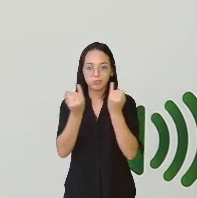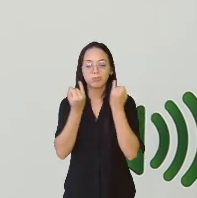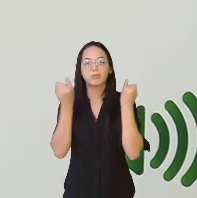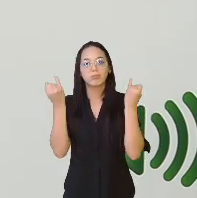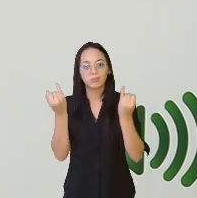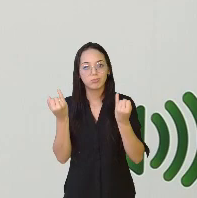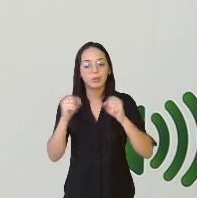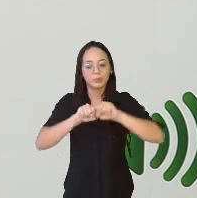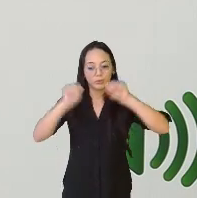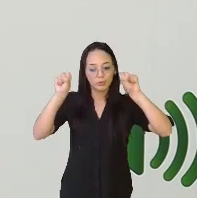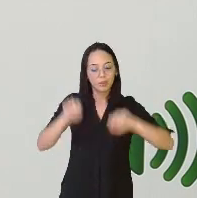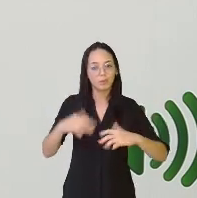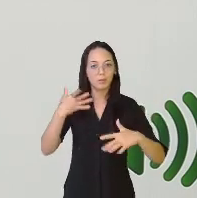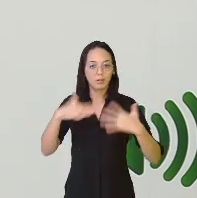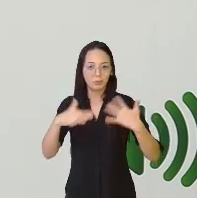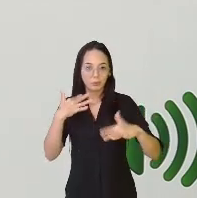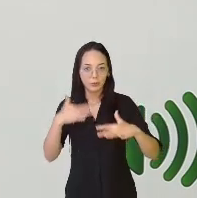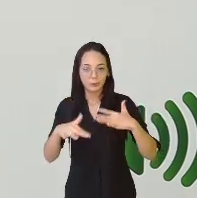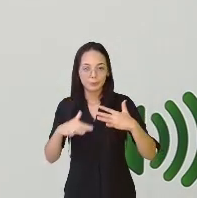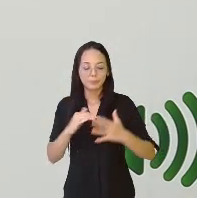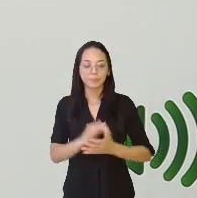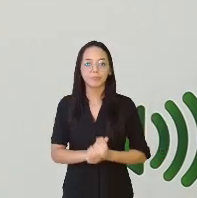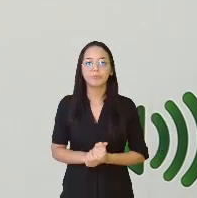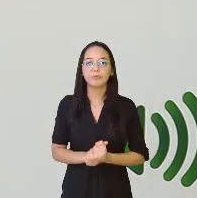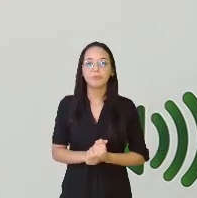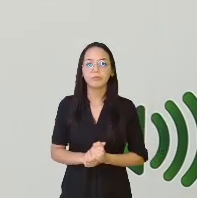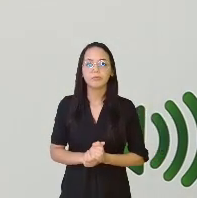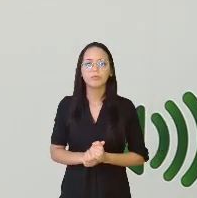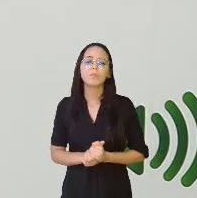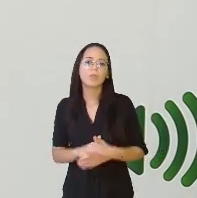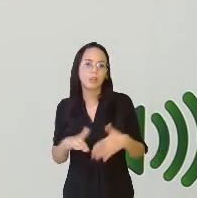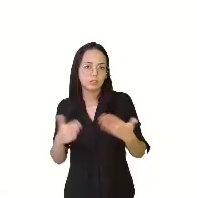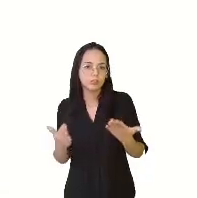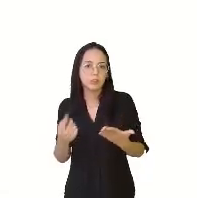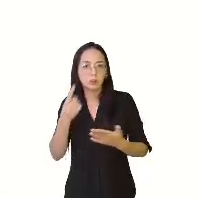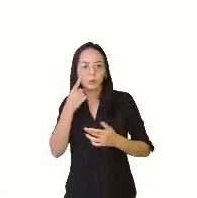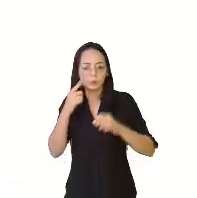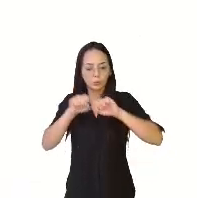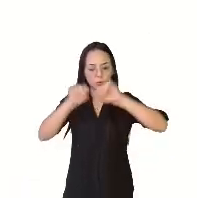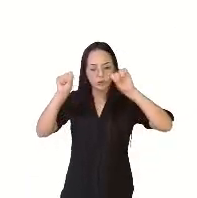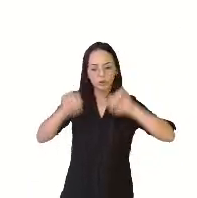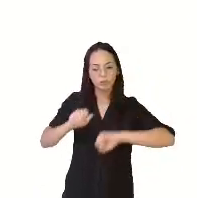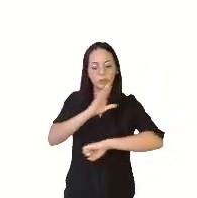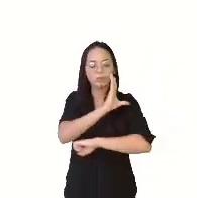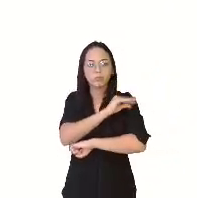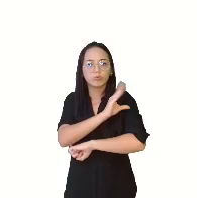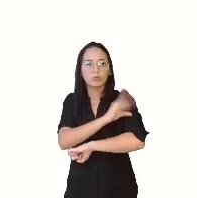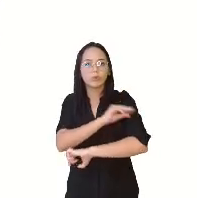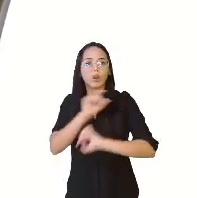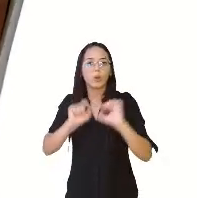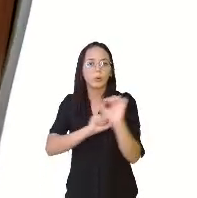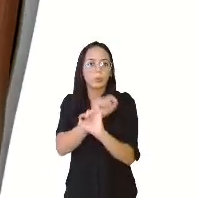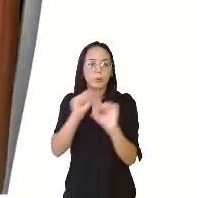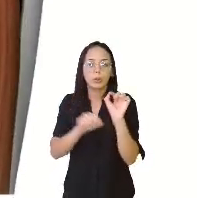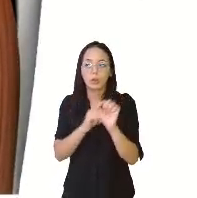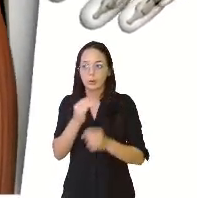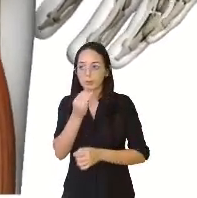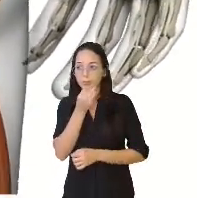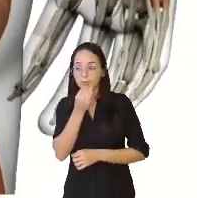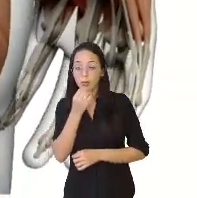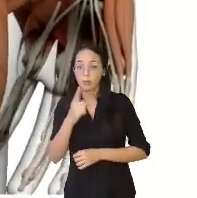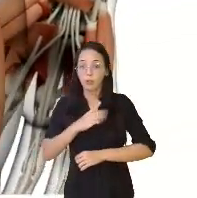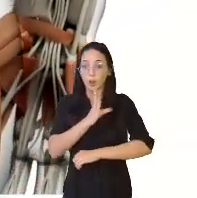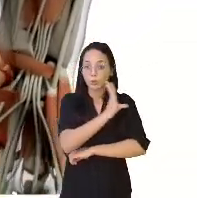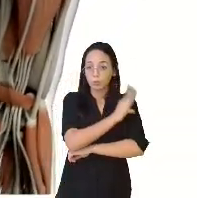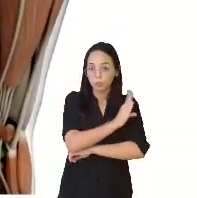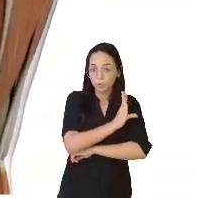do nosso sistema locomotor. E o sistema muscular, eles são basicamente formados